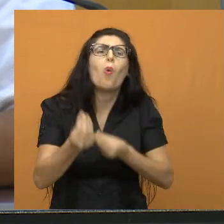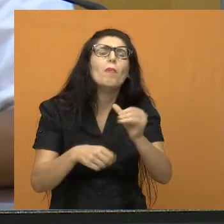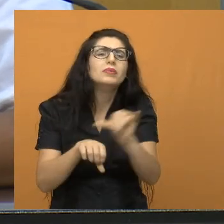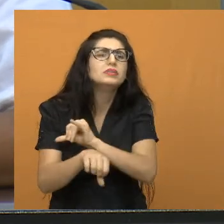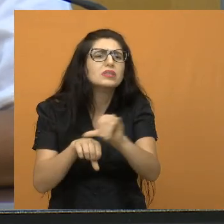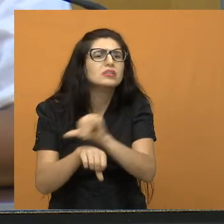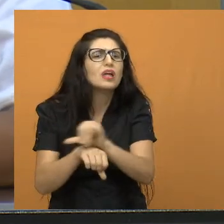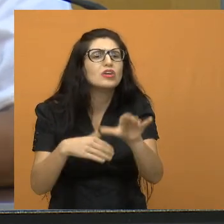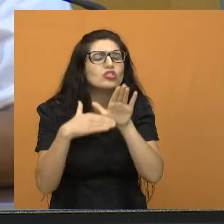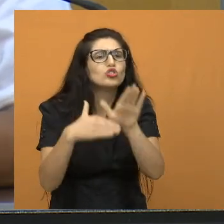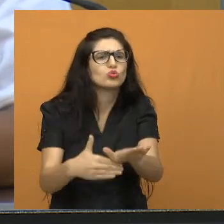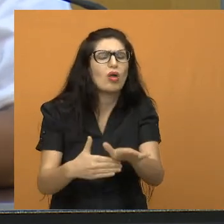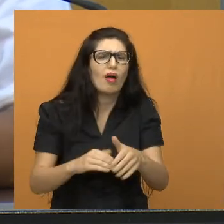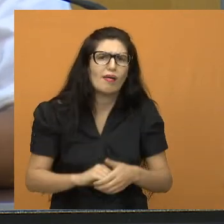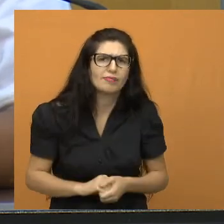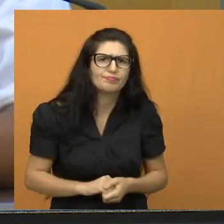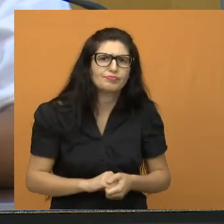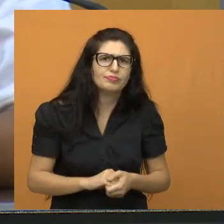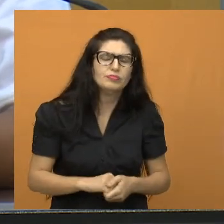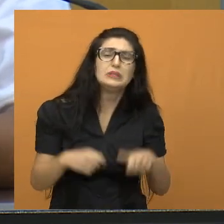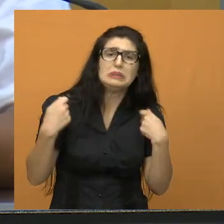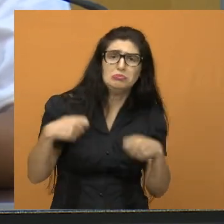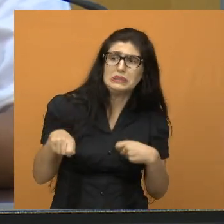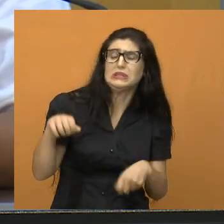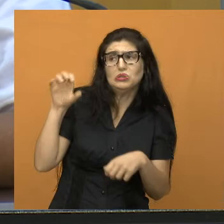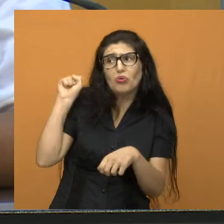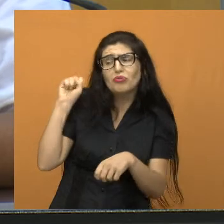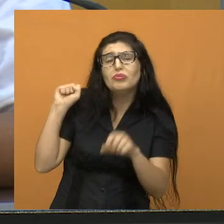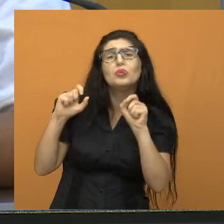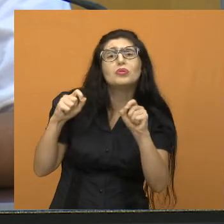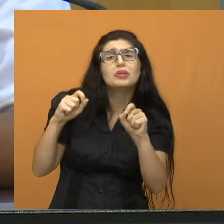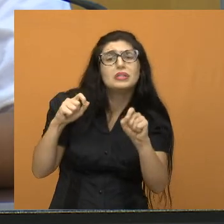É óbvio que tem que escutá-los, mas